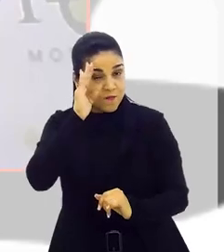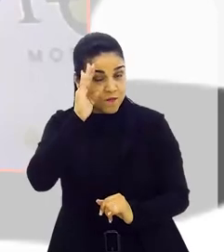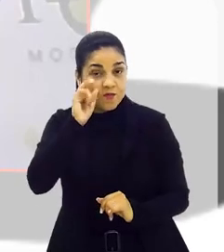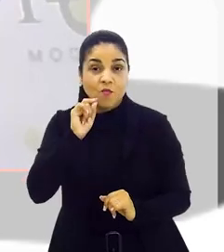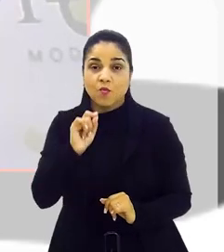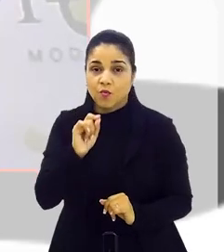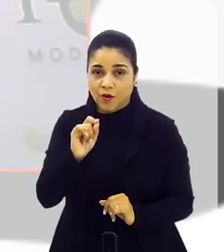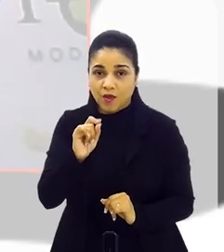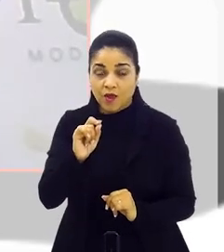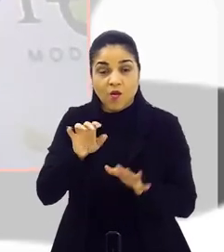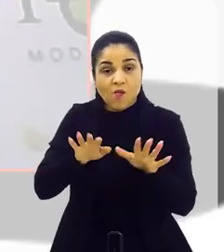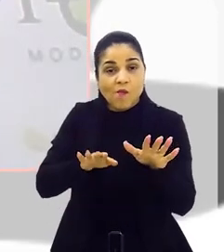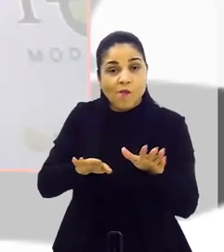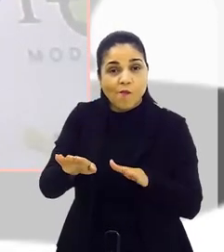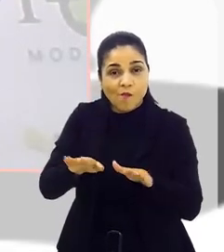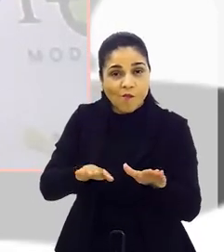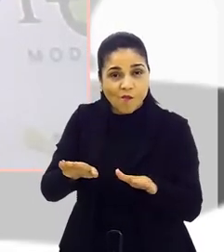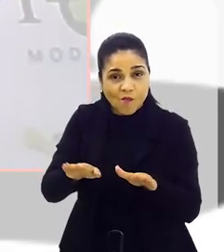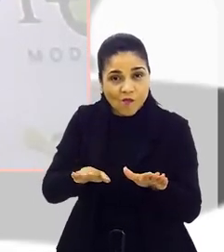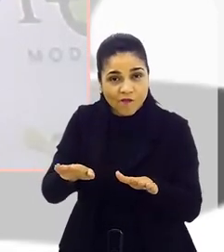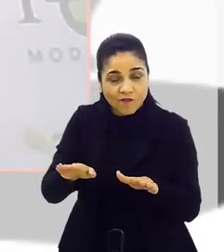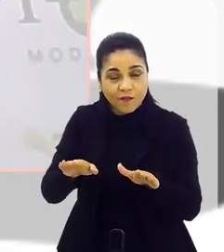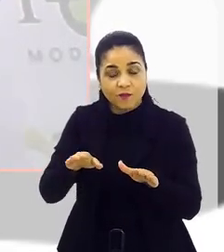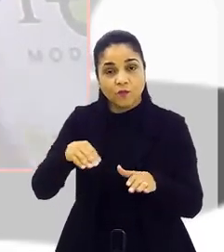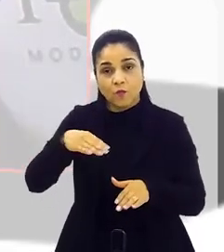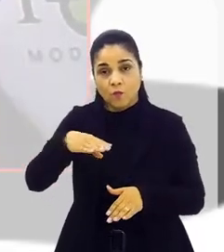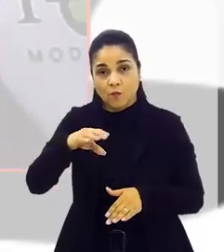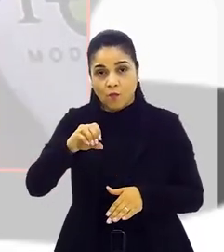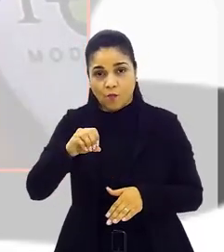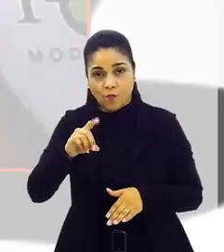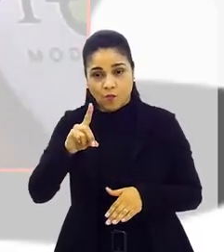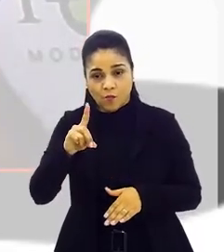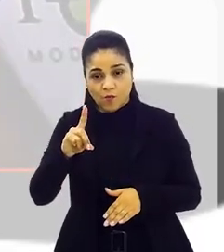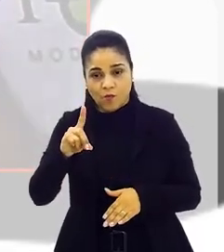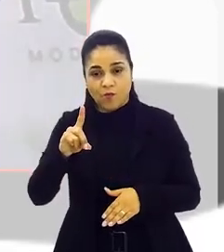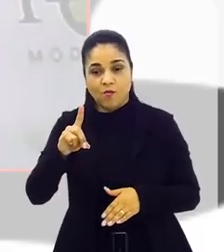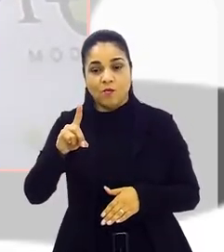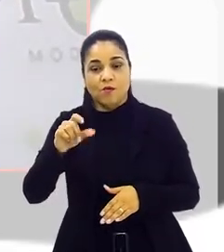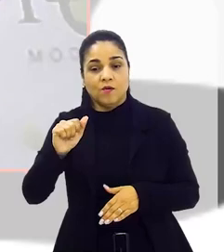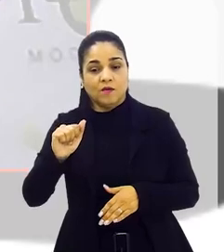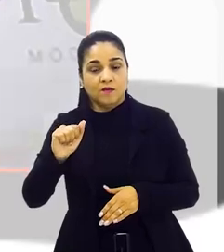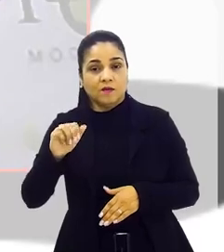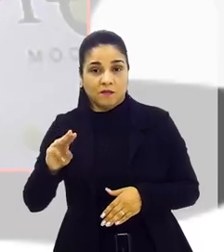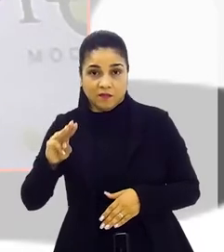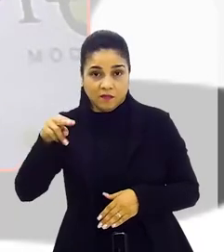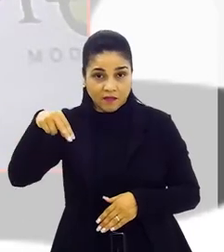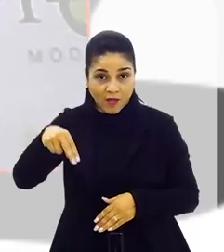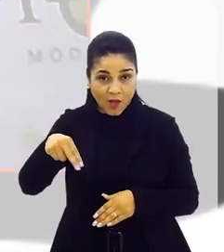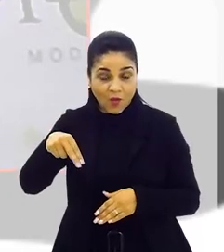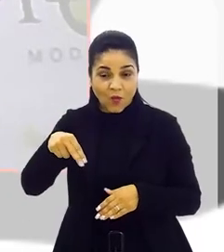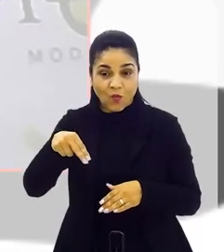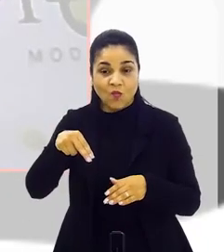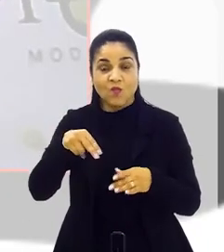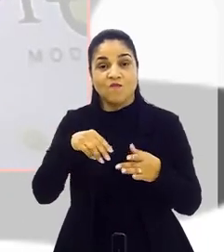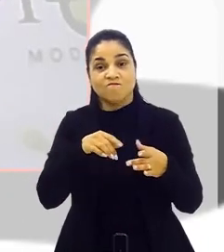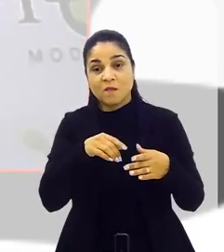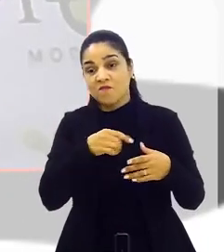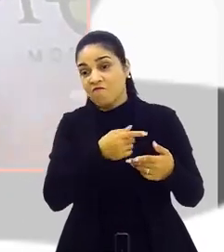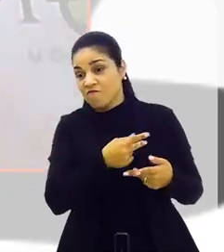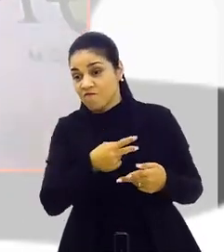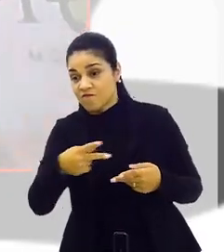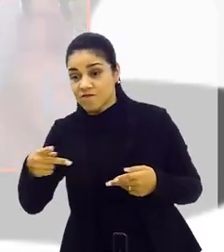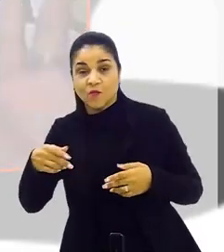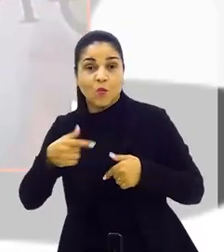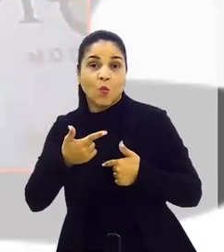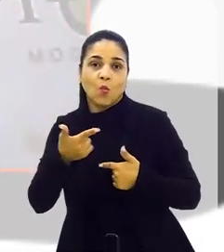e principalmente porque o movimento modal começou a andar pela Zona Norte do Rio de